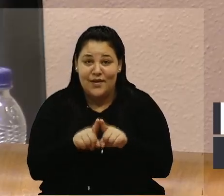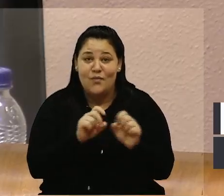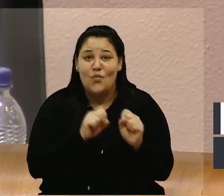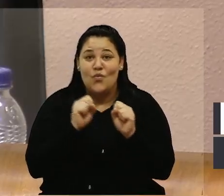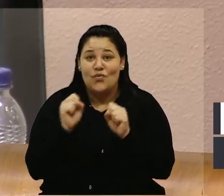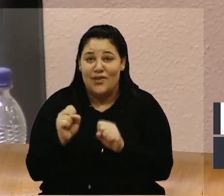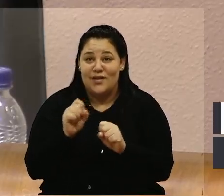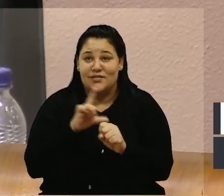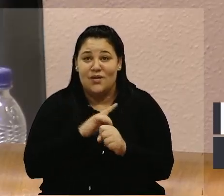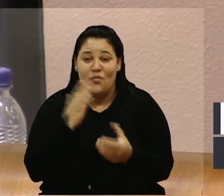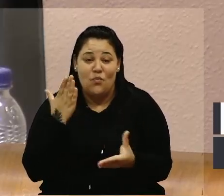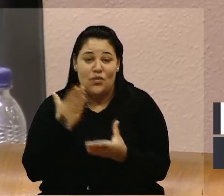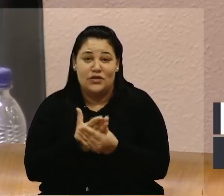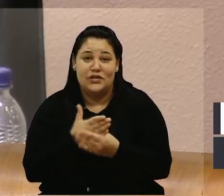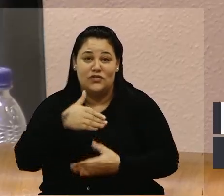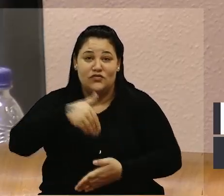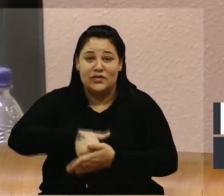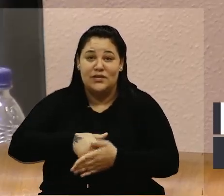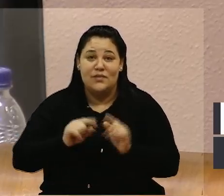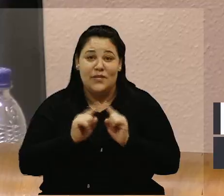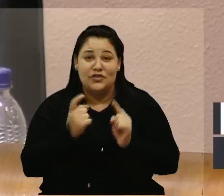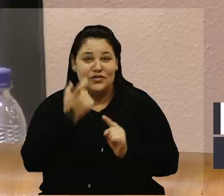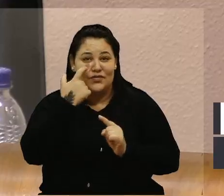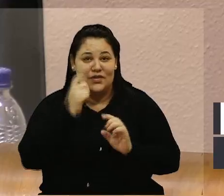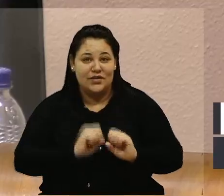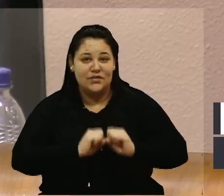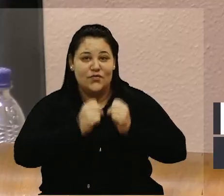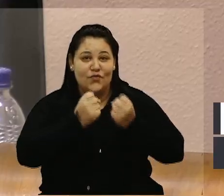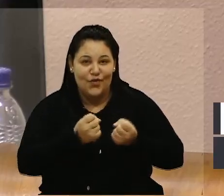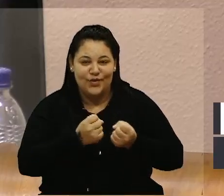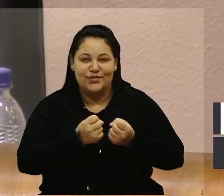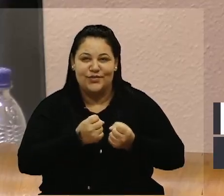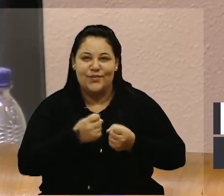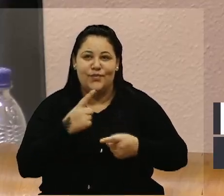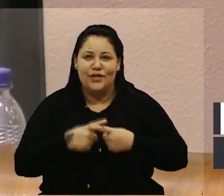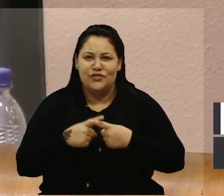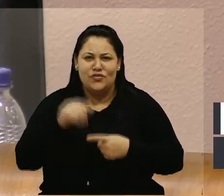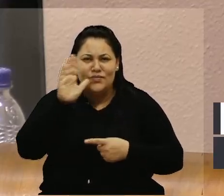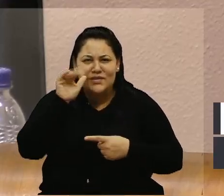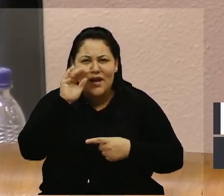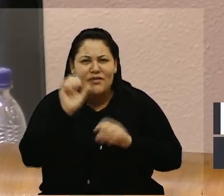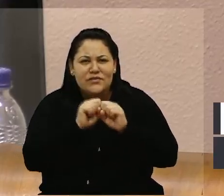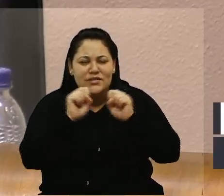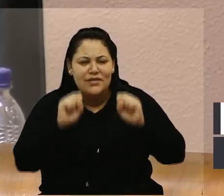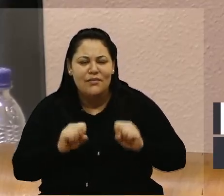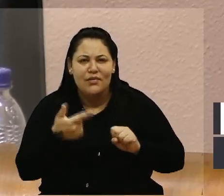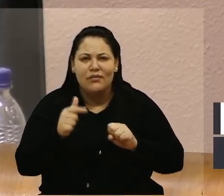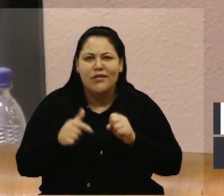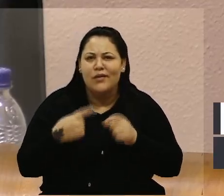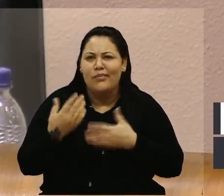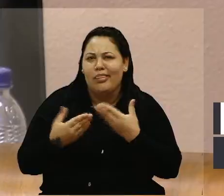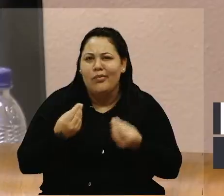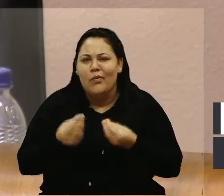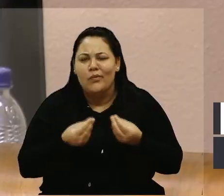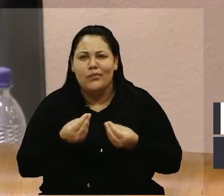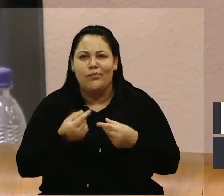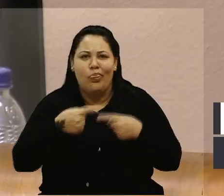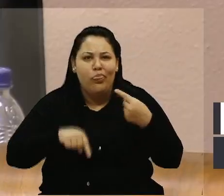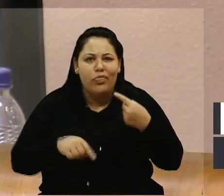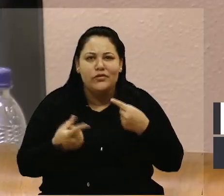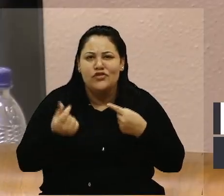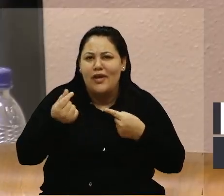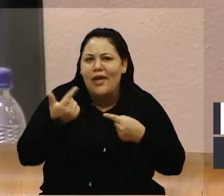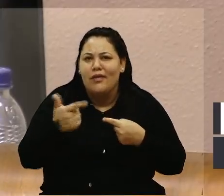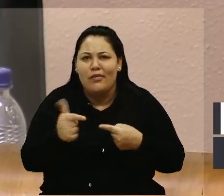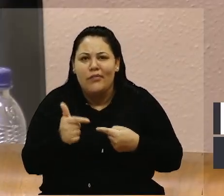um processo eleitoral, mas a gente não vê esforços sendo feitos, inclusive quando a gente levanta esses temas, dizem que não tem como, porque não tem dinheiro, mas deveriam ter falado isso